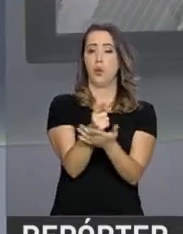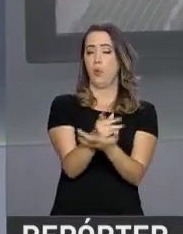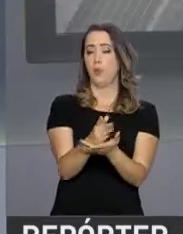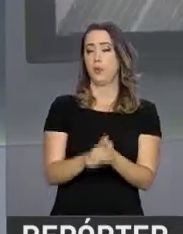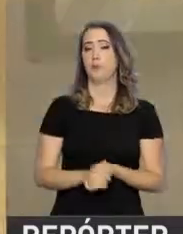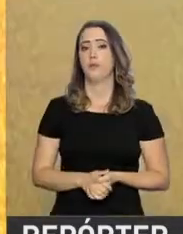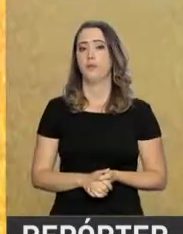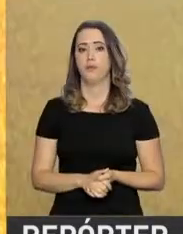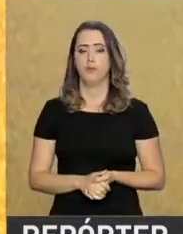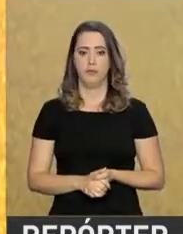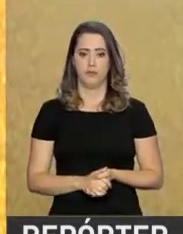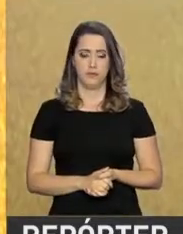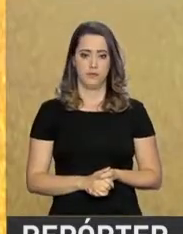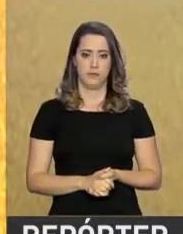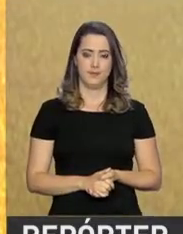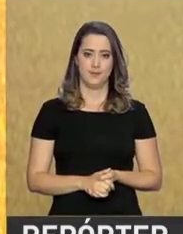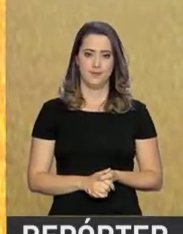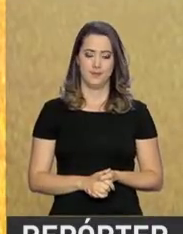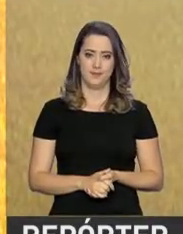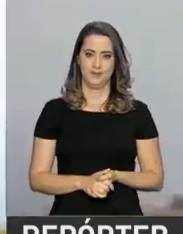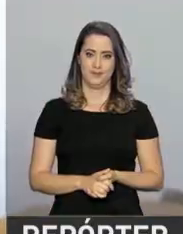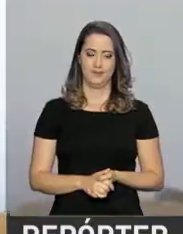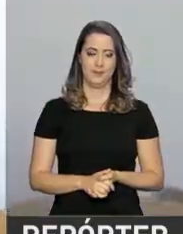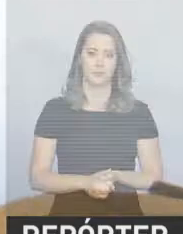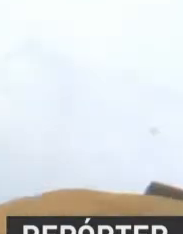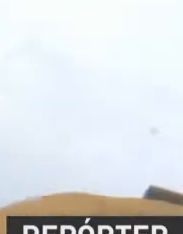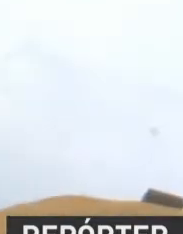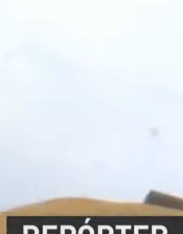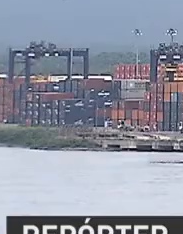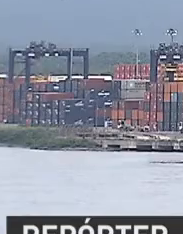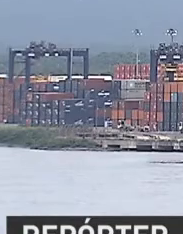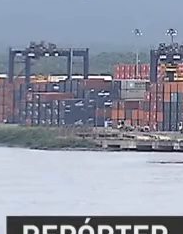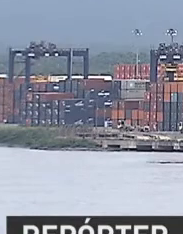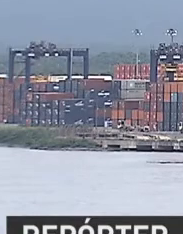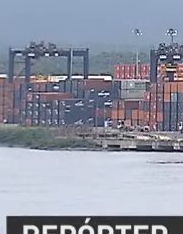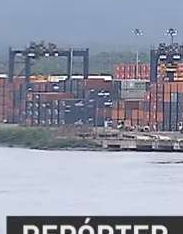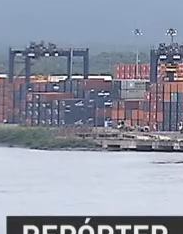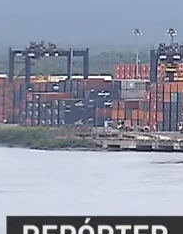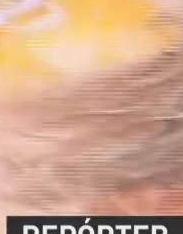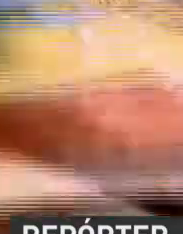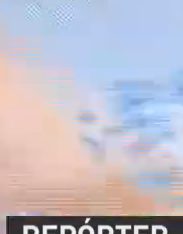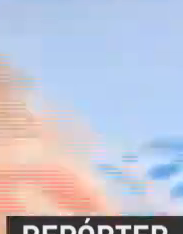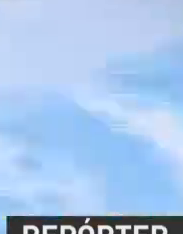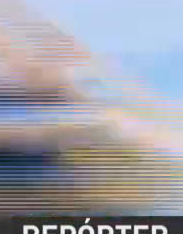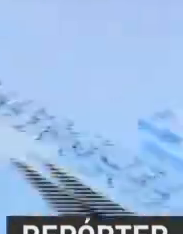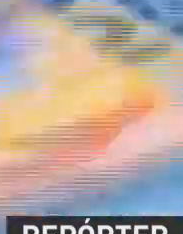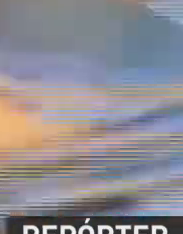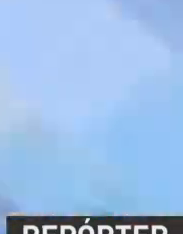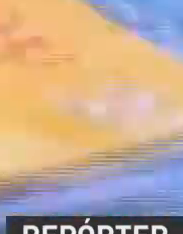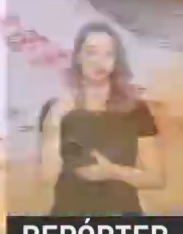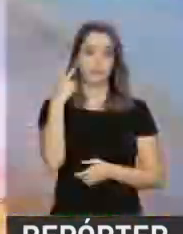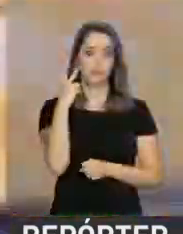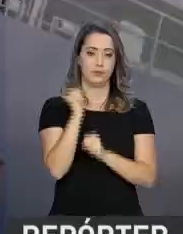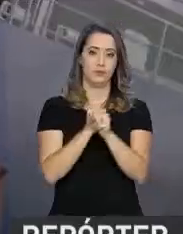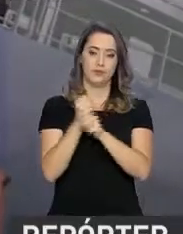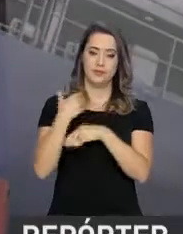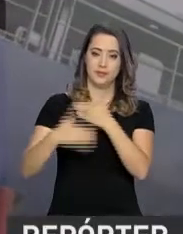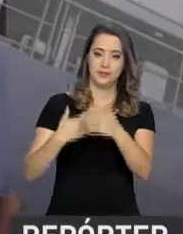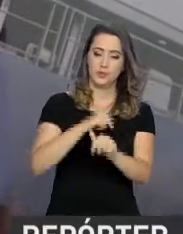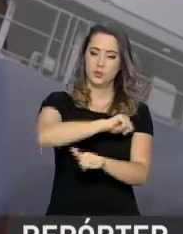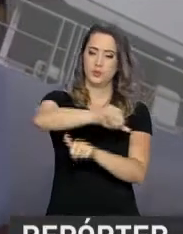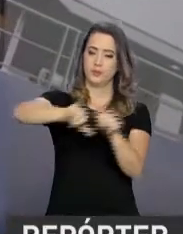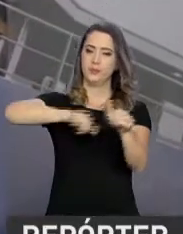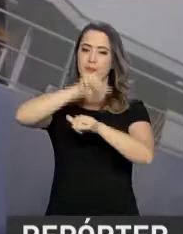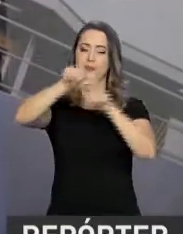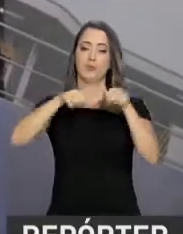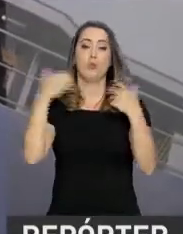negócios. Dois 10 anos e muitas